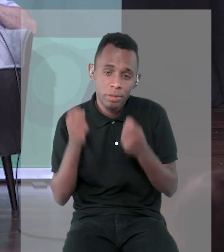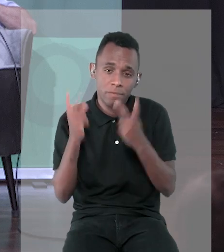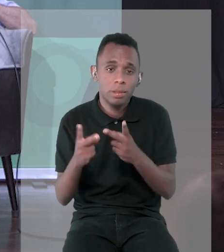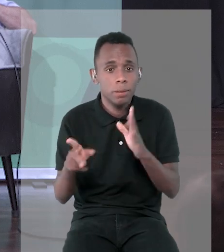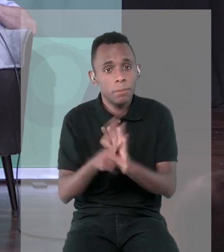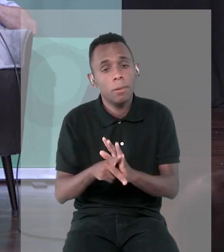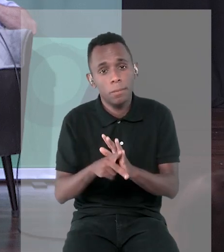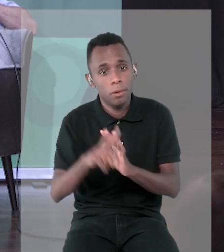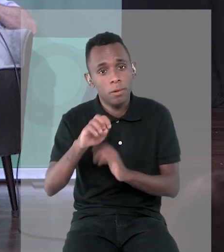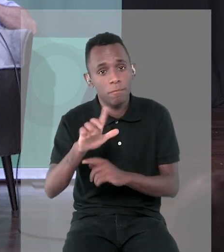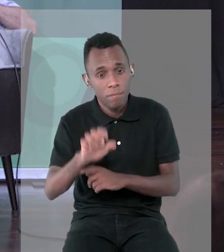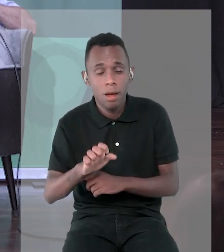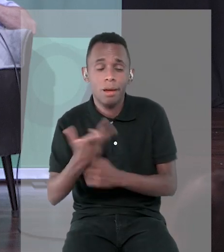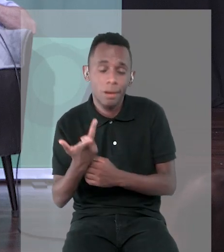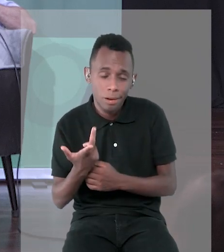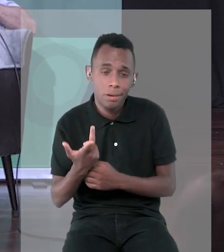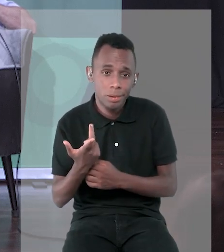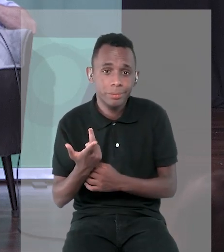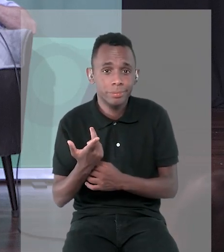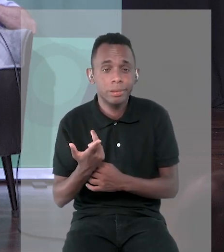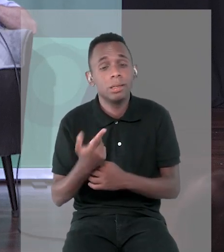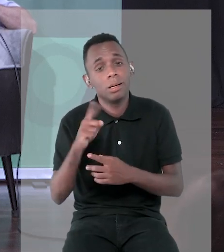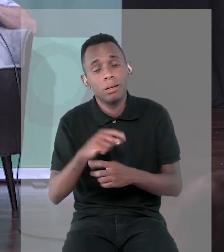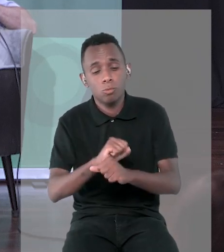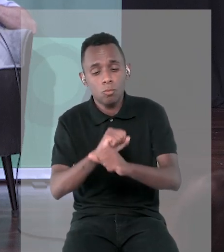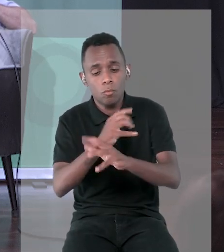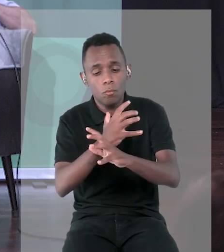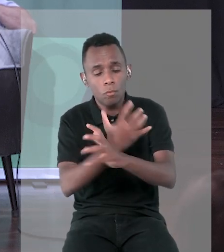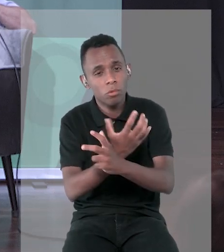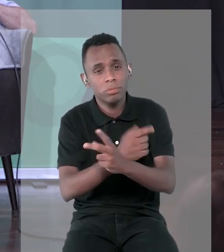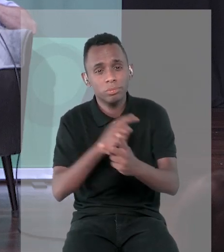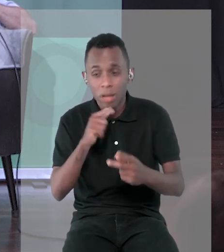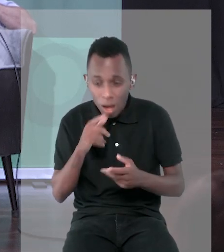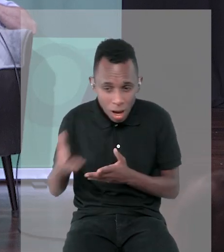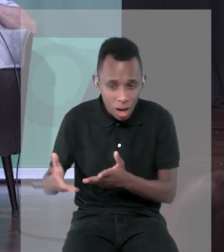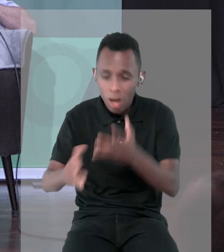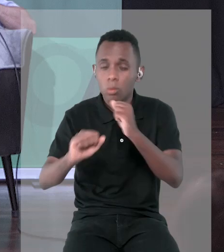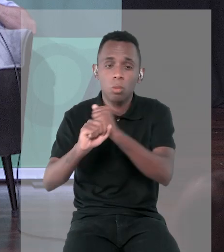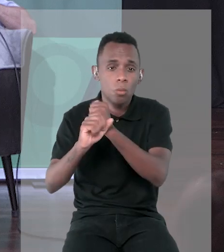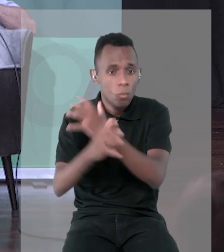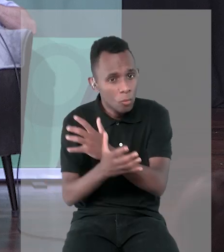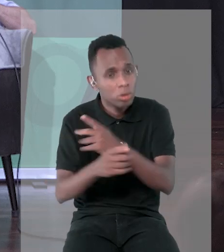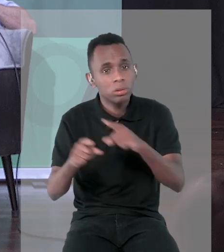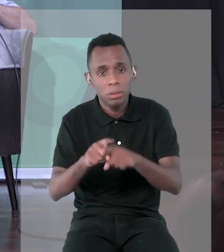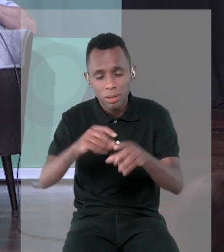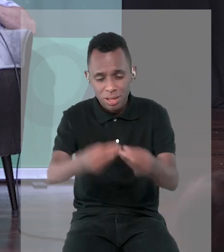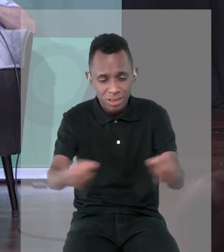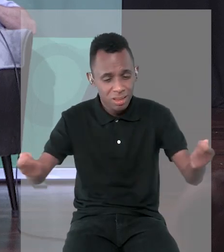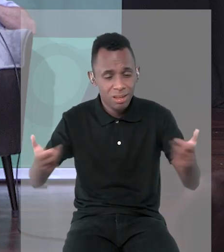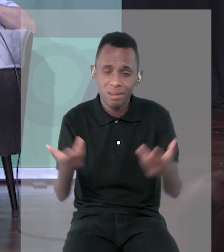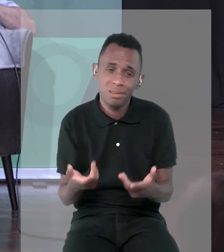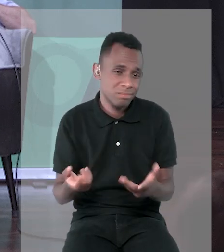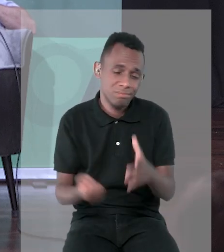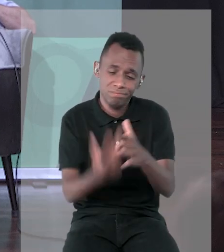ferro, e ele destruiu aquela terra. Ele secou nascente demais, então ele não tinha terra produtiva. Era um